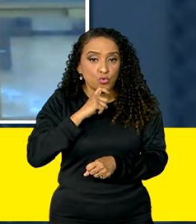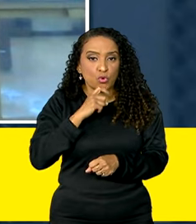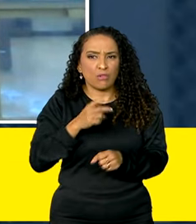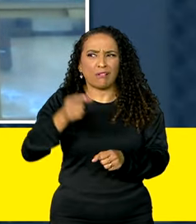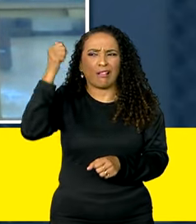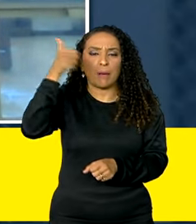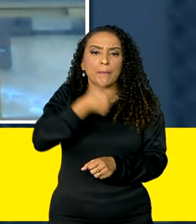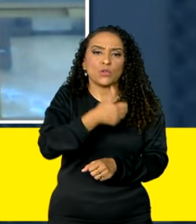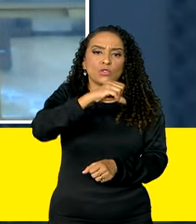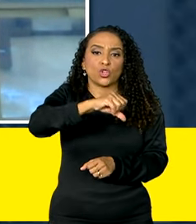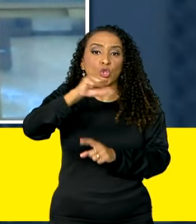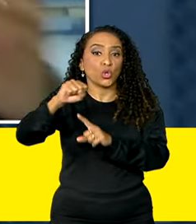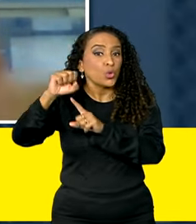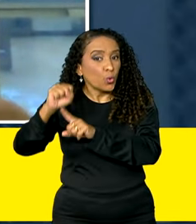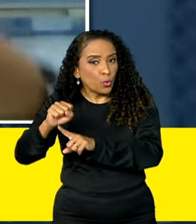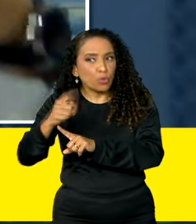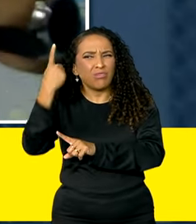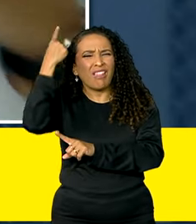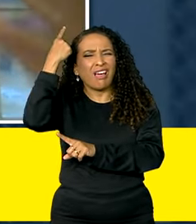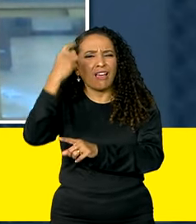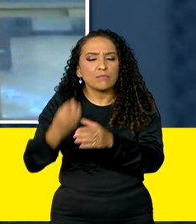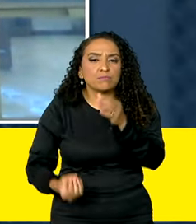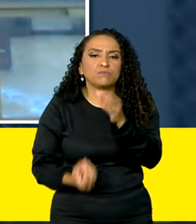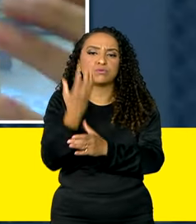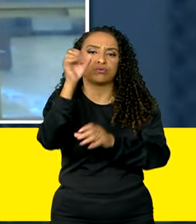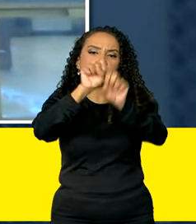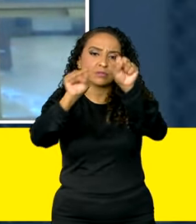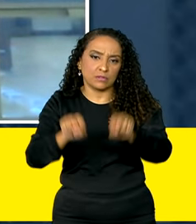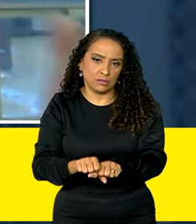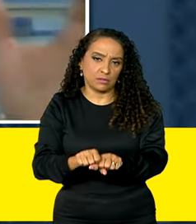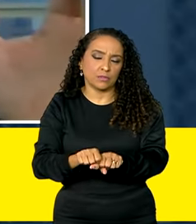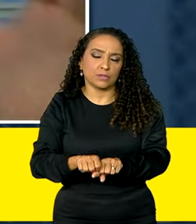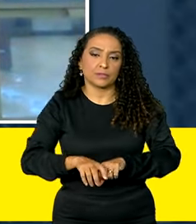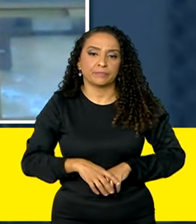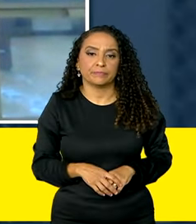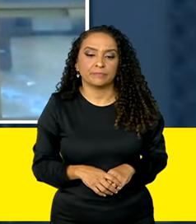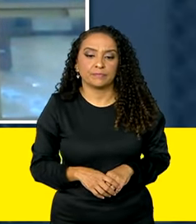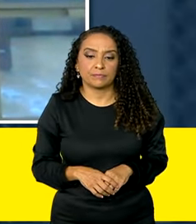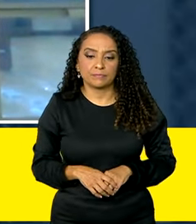desde 1988, quando o sistema foi desenvolvido. Então,